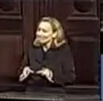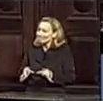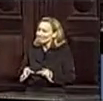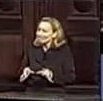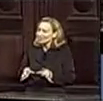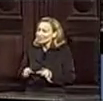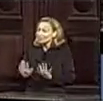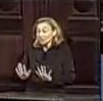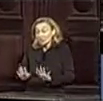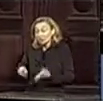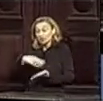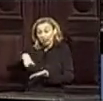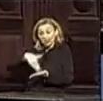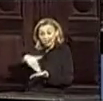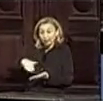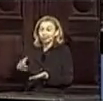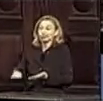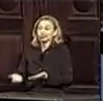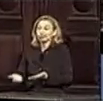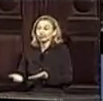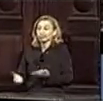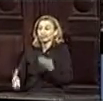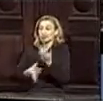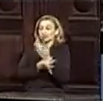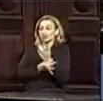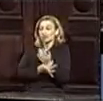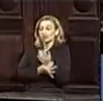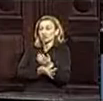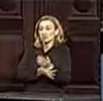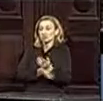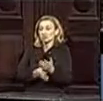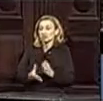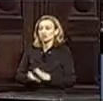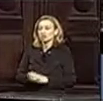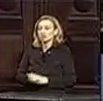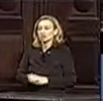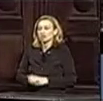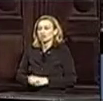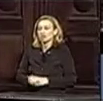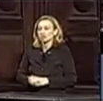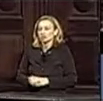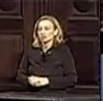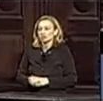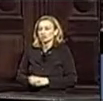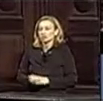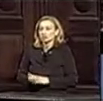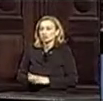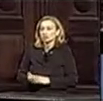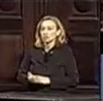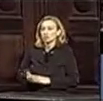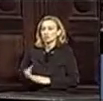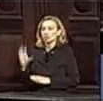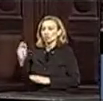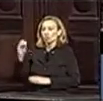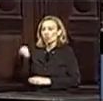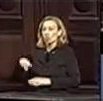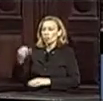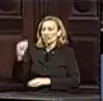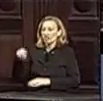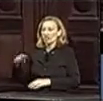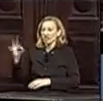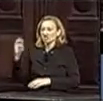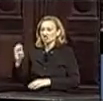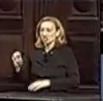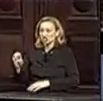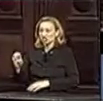E o secretário de Segurança deverá voltar para a Polícia Federal, e o comandante-geral da Polícia Militar, que é um homem de pijama,